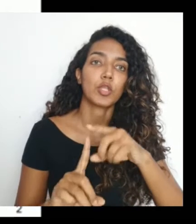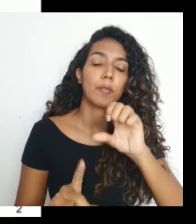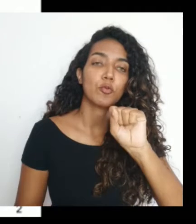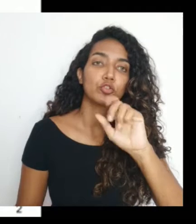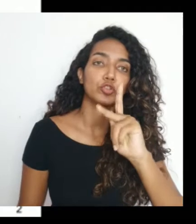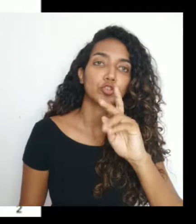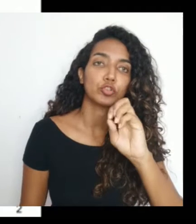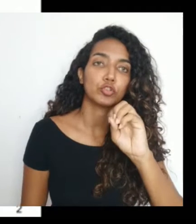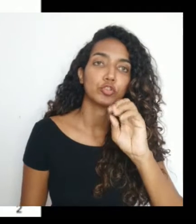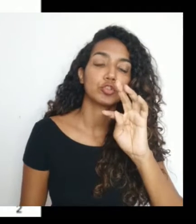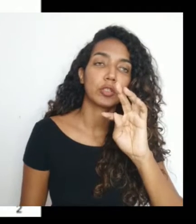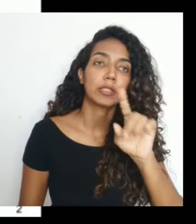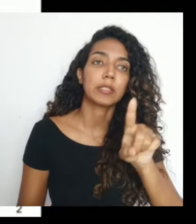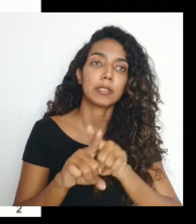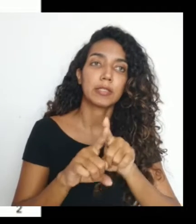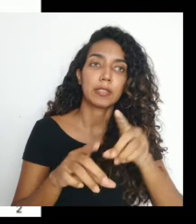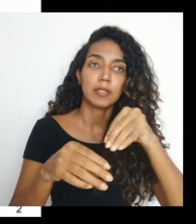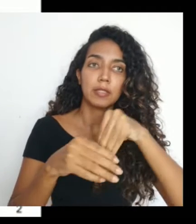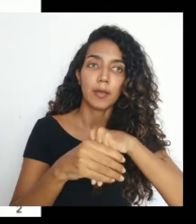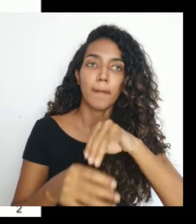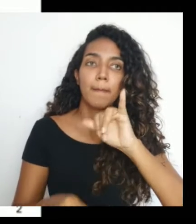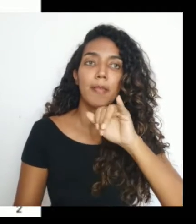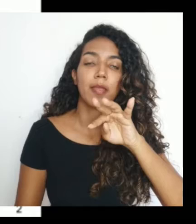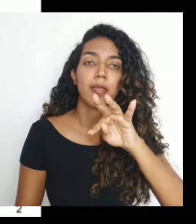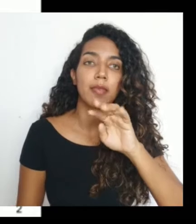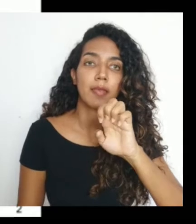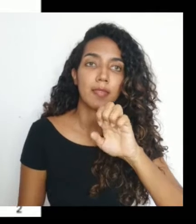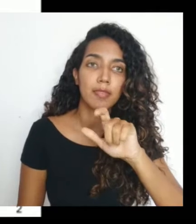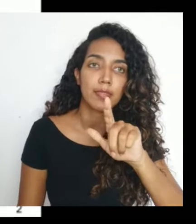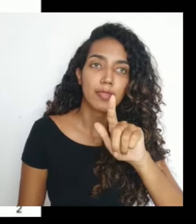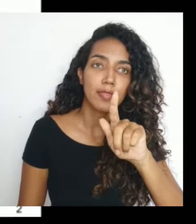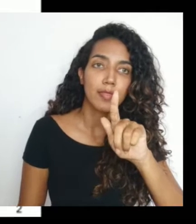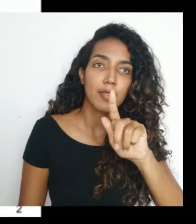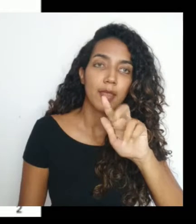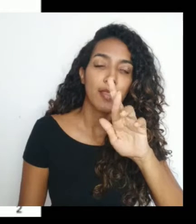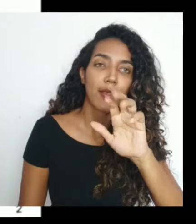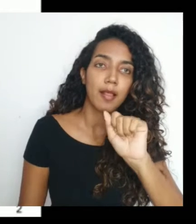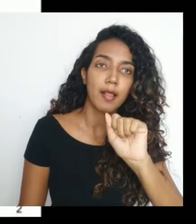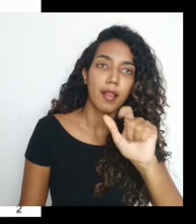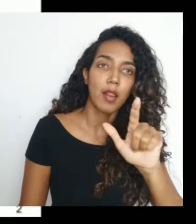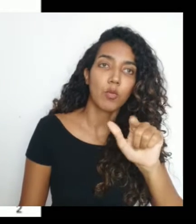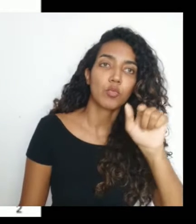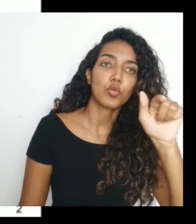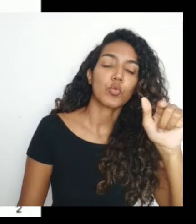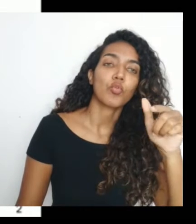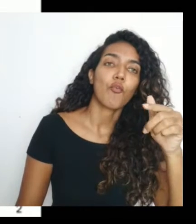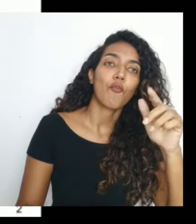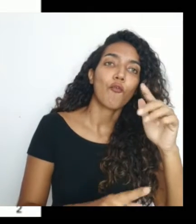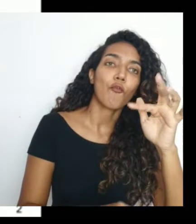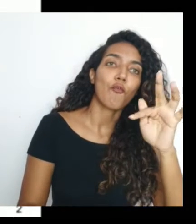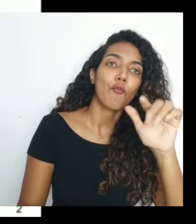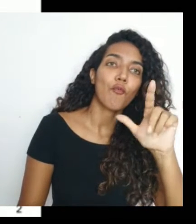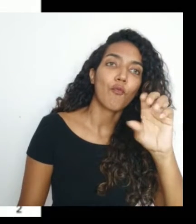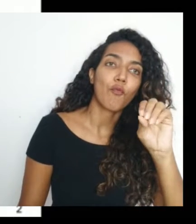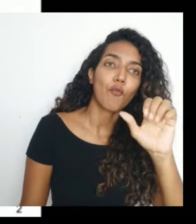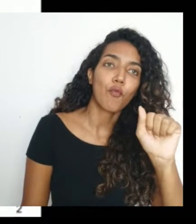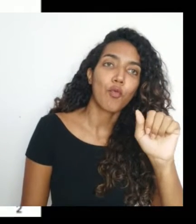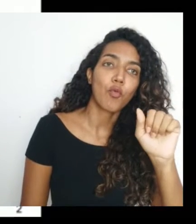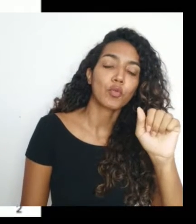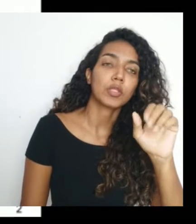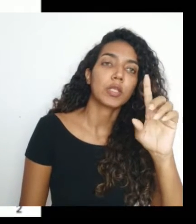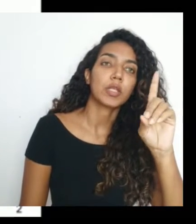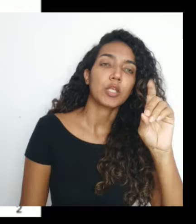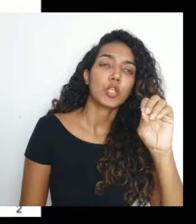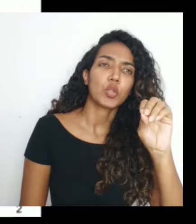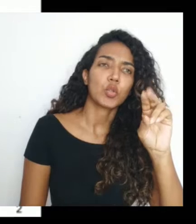E 2 tipos de de ponto flutuante, que são float, com 32 bits, e double, com 64 bits. Se vocês quiserem pegar